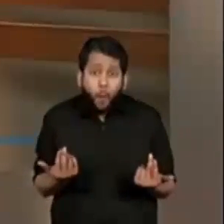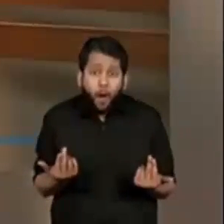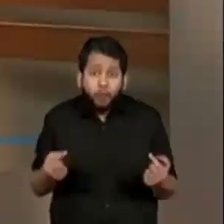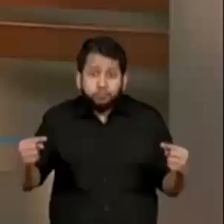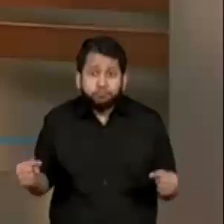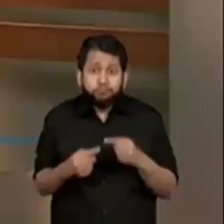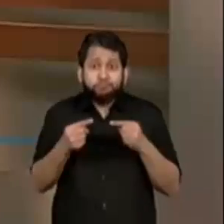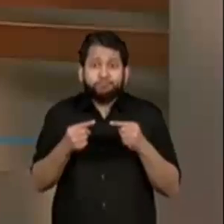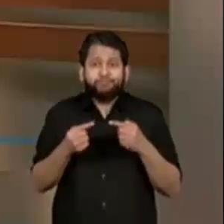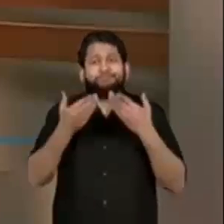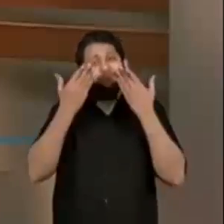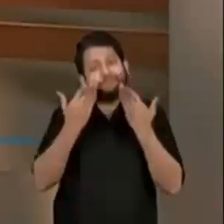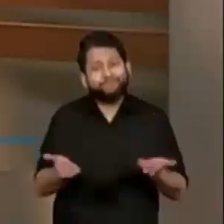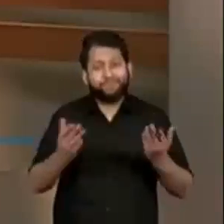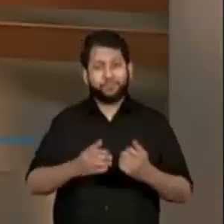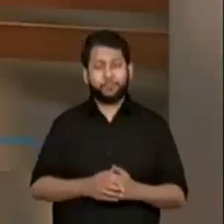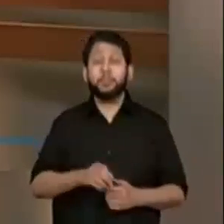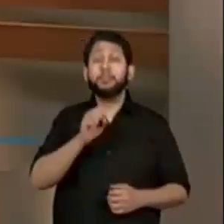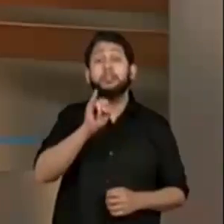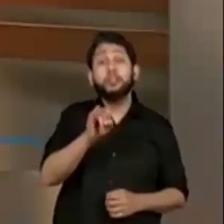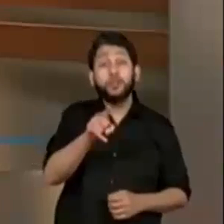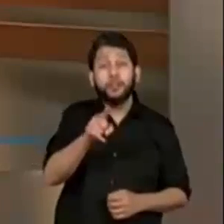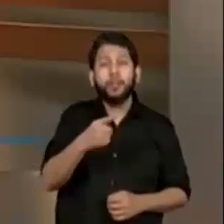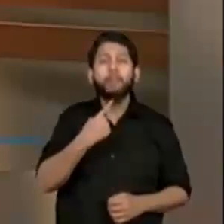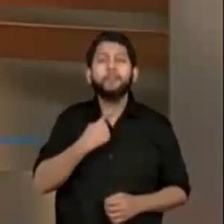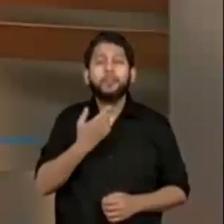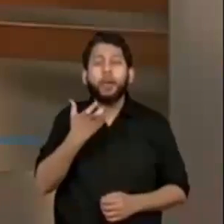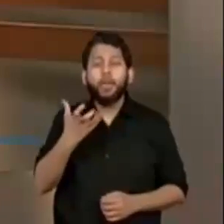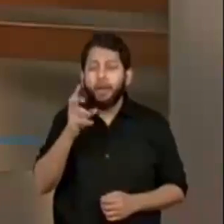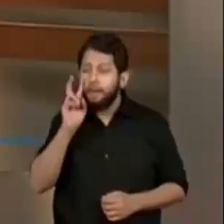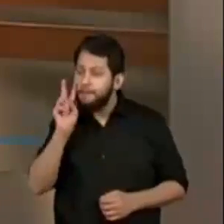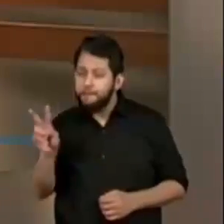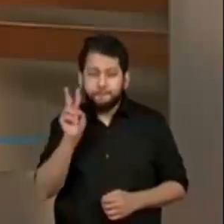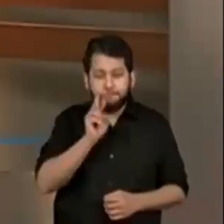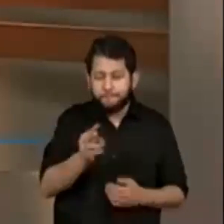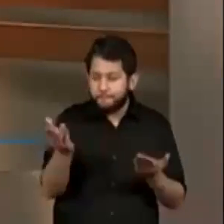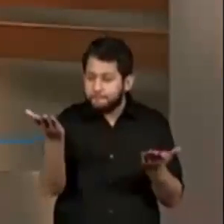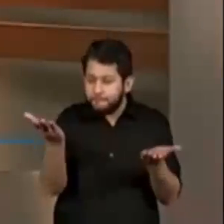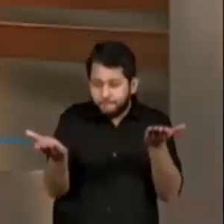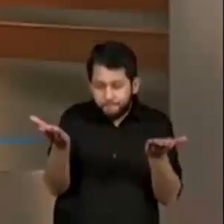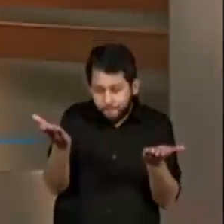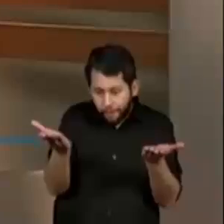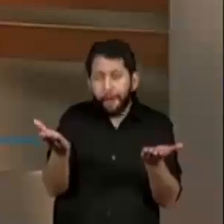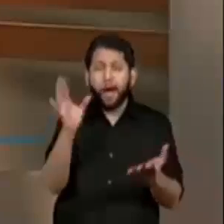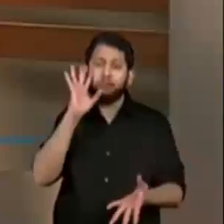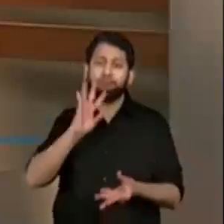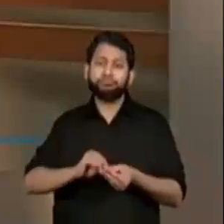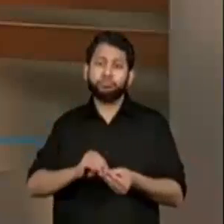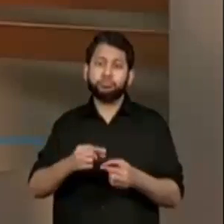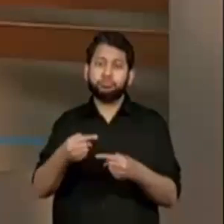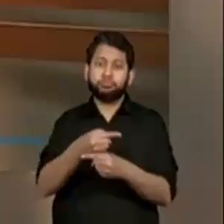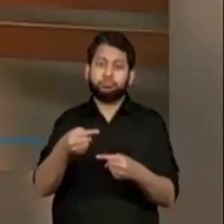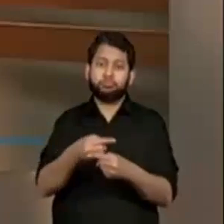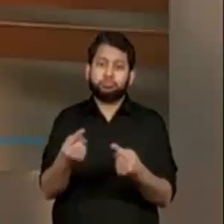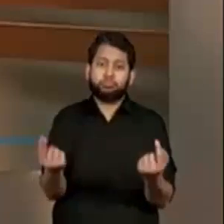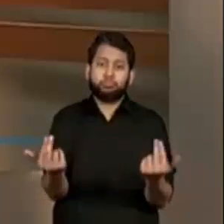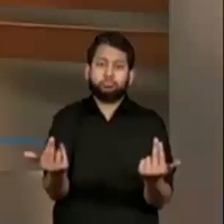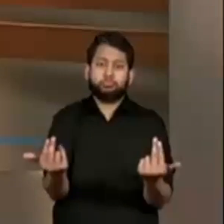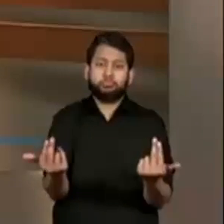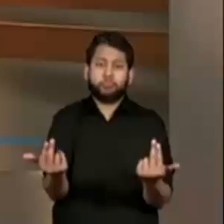as equações serem equivalentes, elas precisam ter o mesmo resultado,